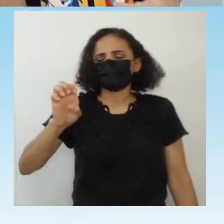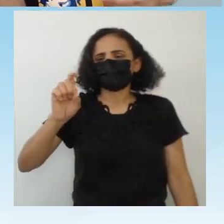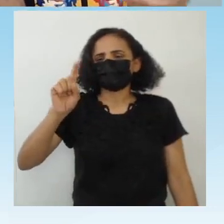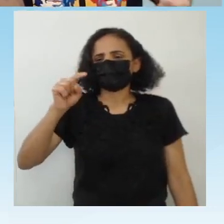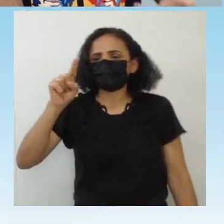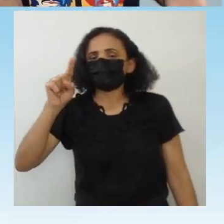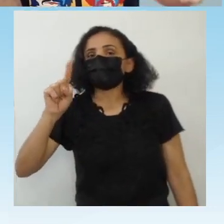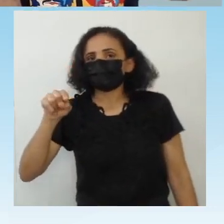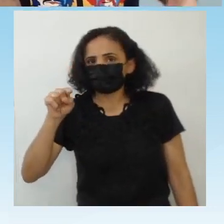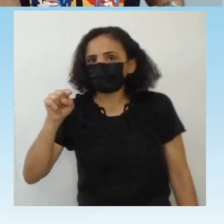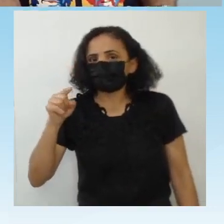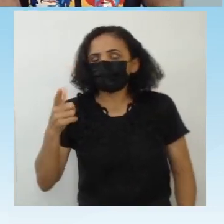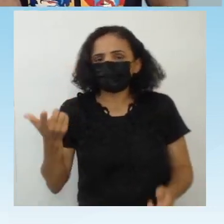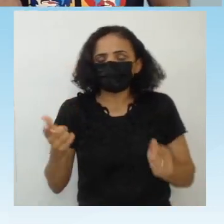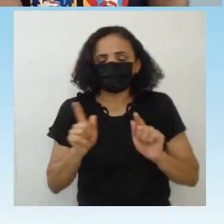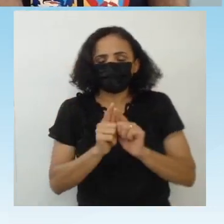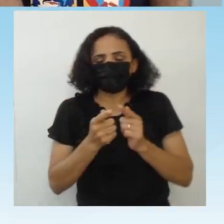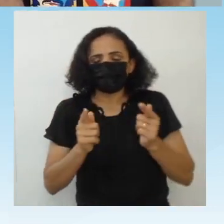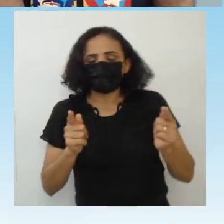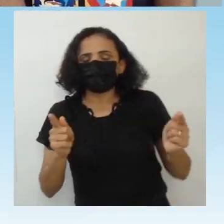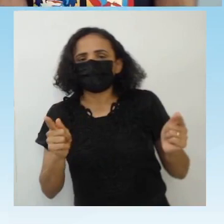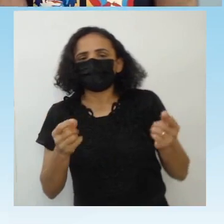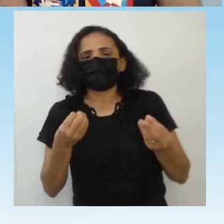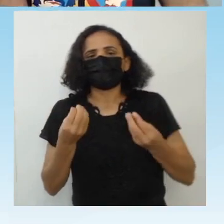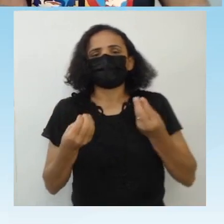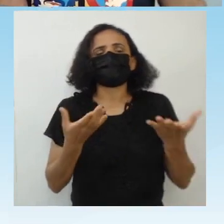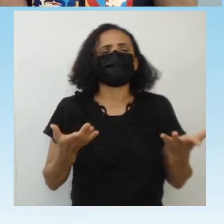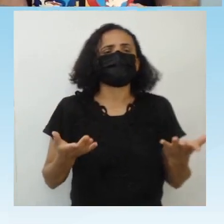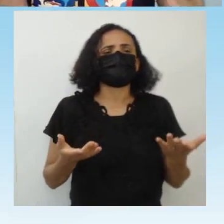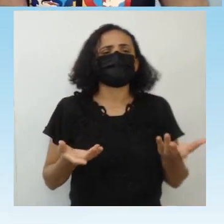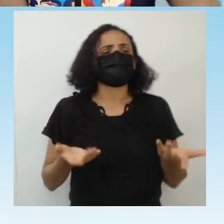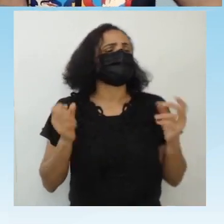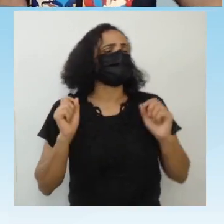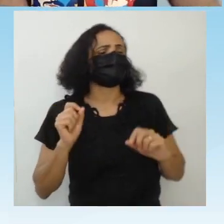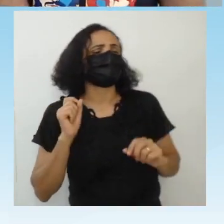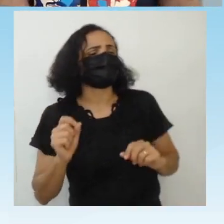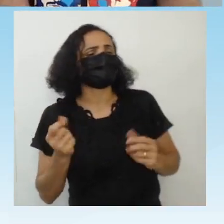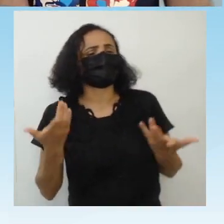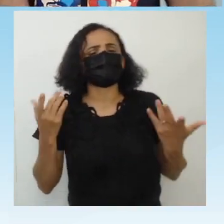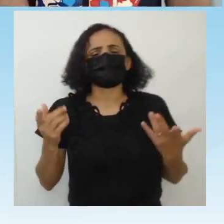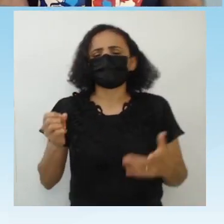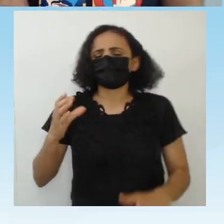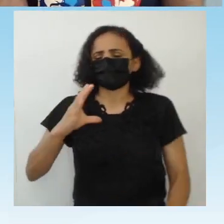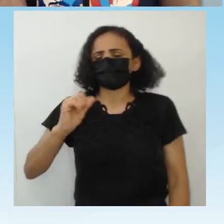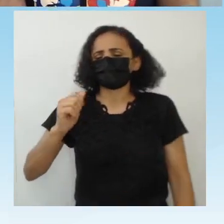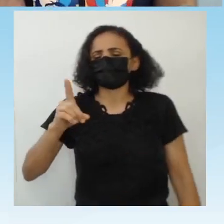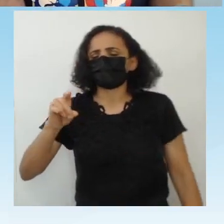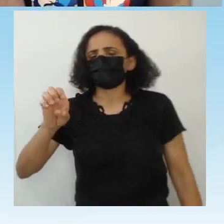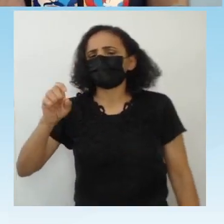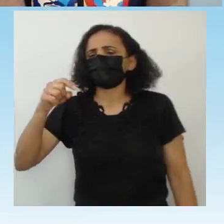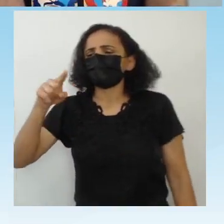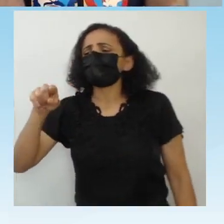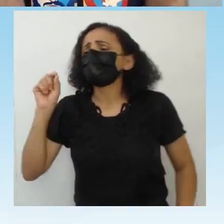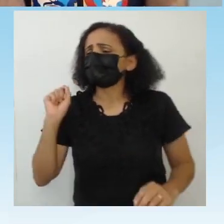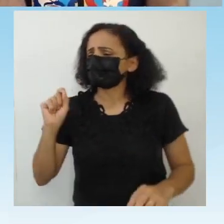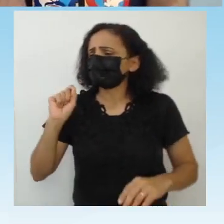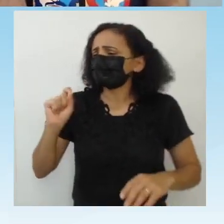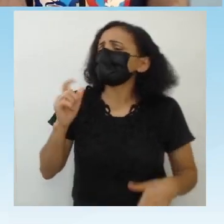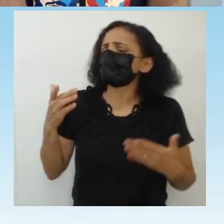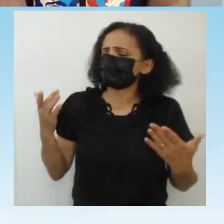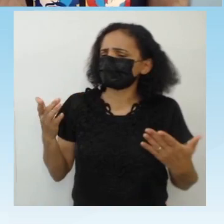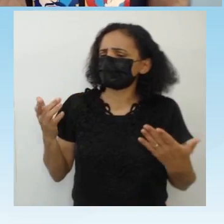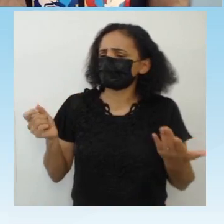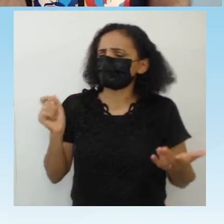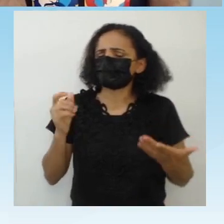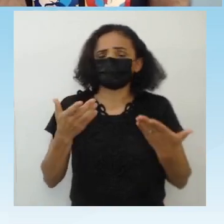pela gramática, pelos conservadores. Cadê viola? Cadê meu bem? Cadê Maria? Né? Ele usa